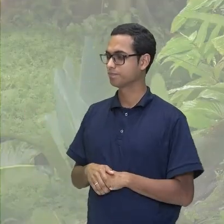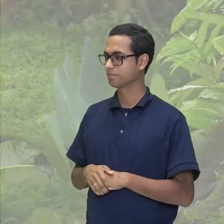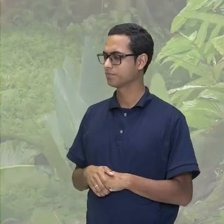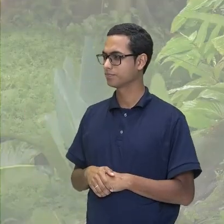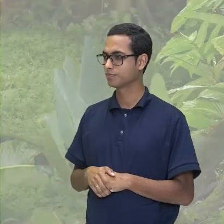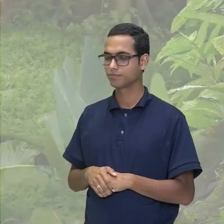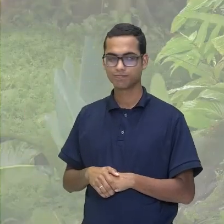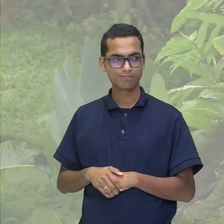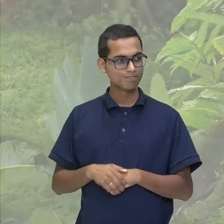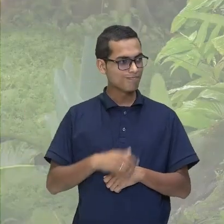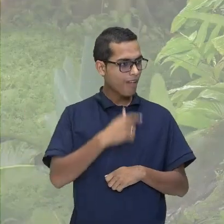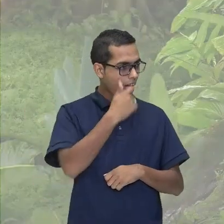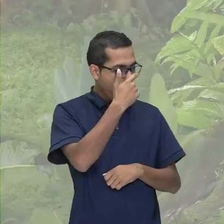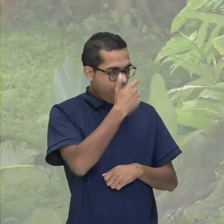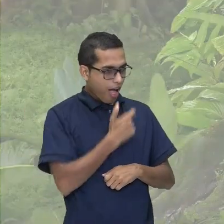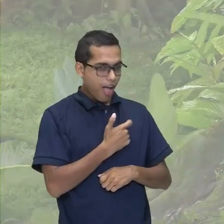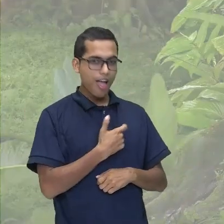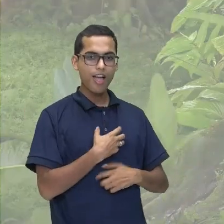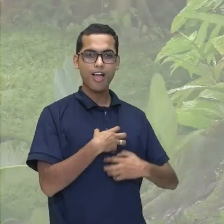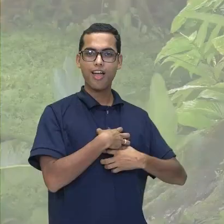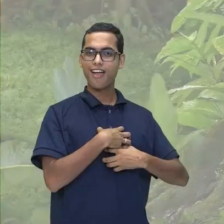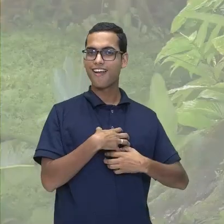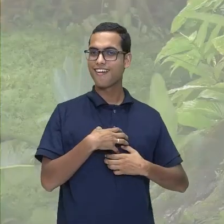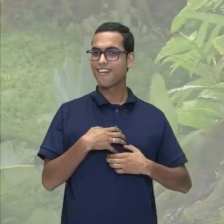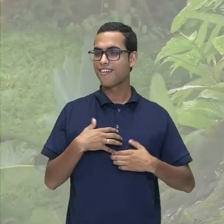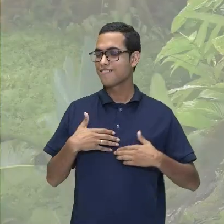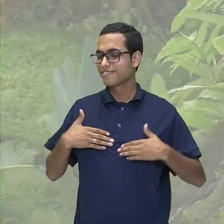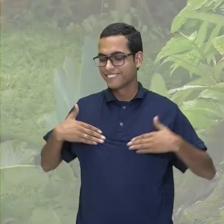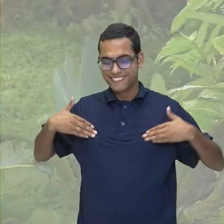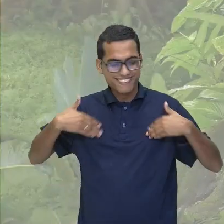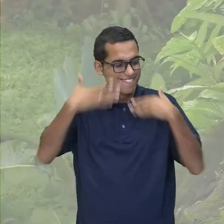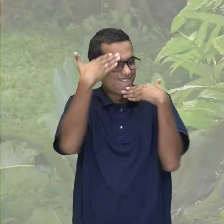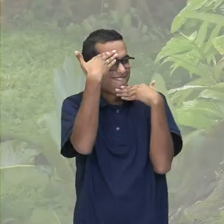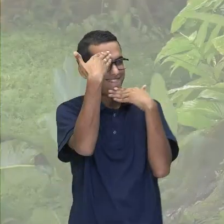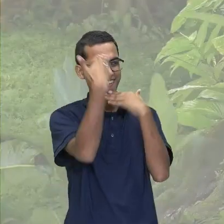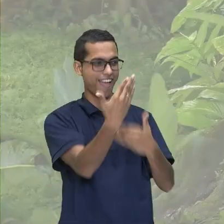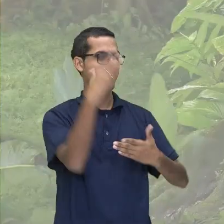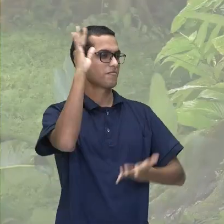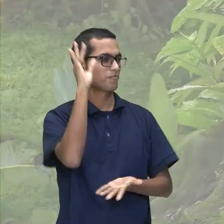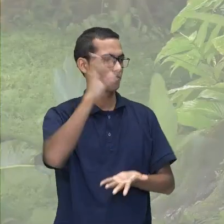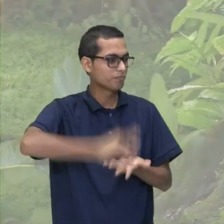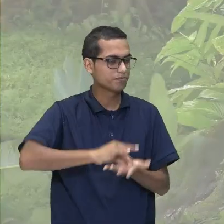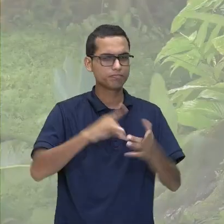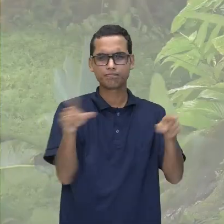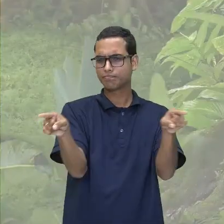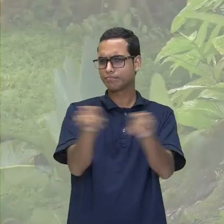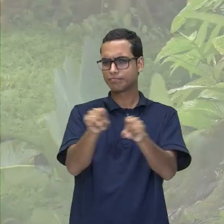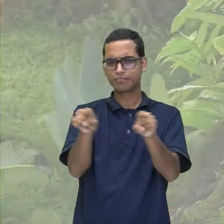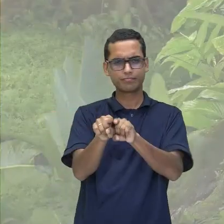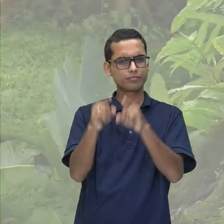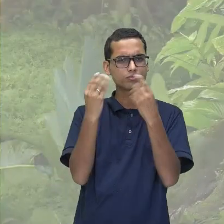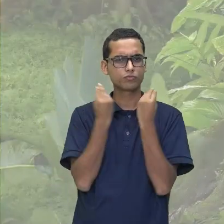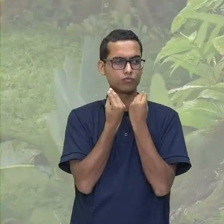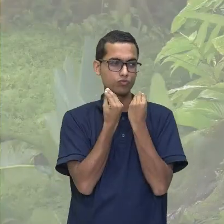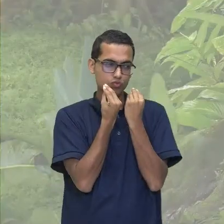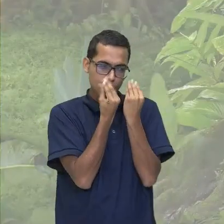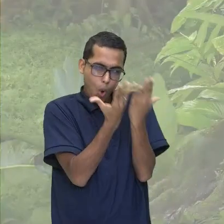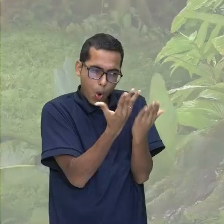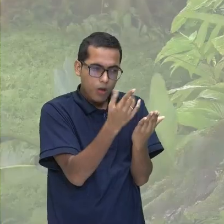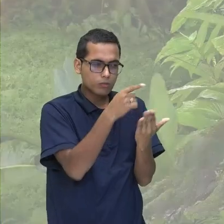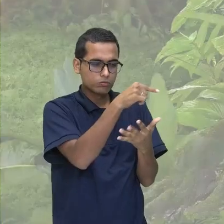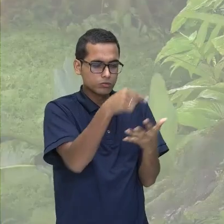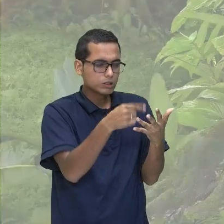Eu ficarei muito agradecida e daria tudo o que